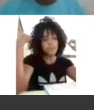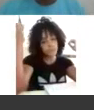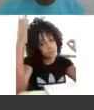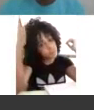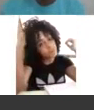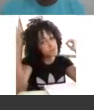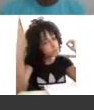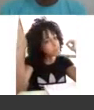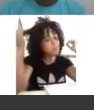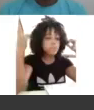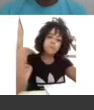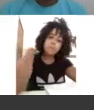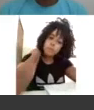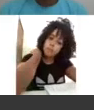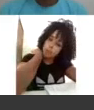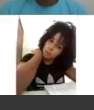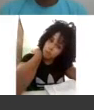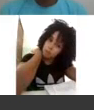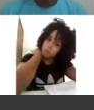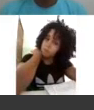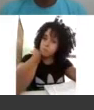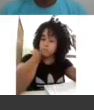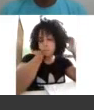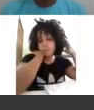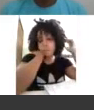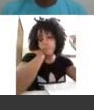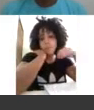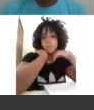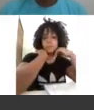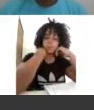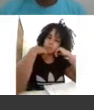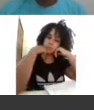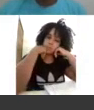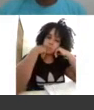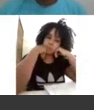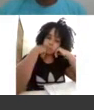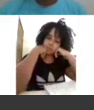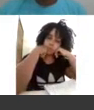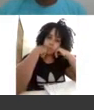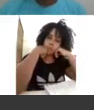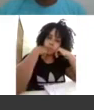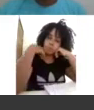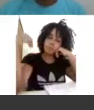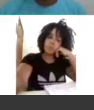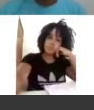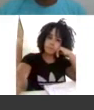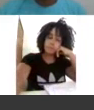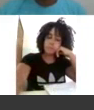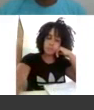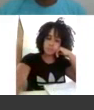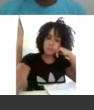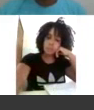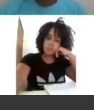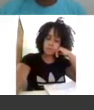básica e a academia traz novas possibilidades no sentido da gente poder